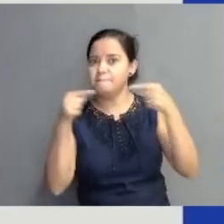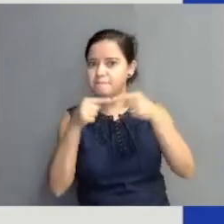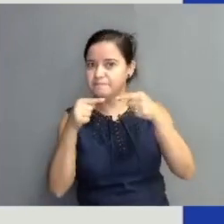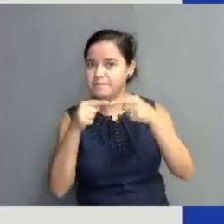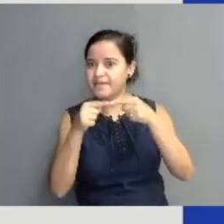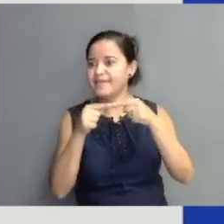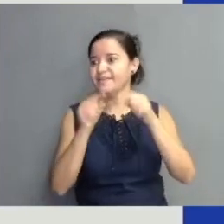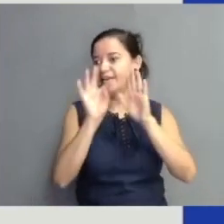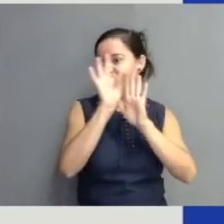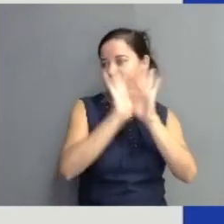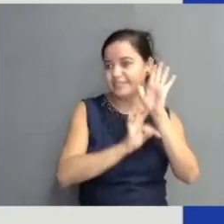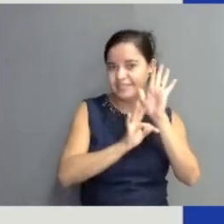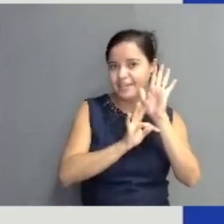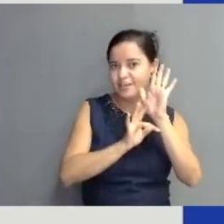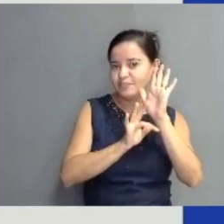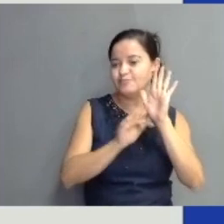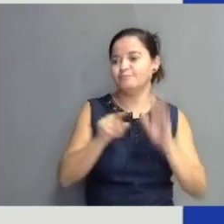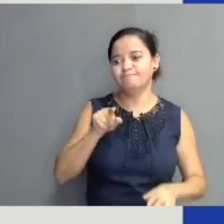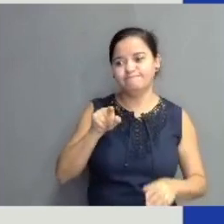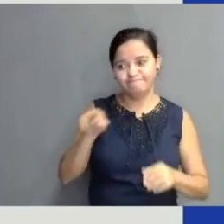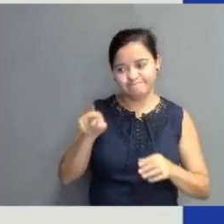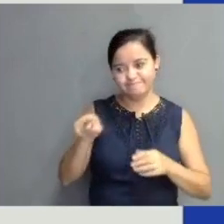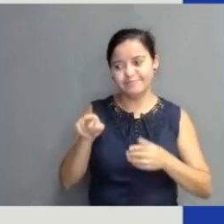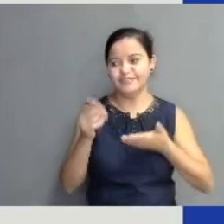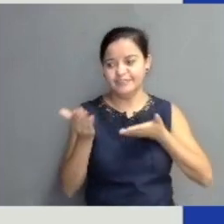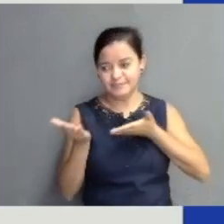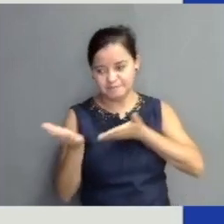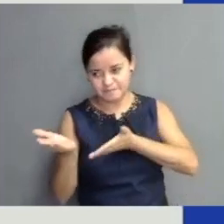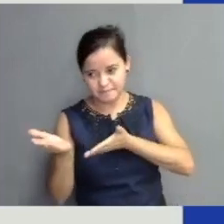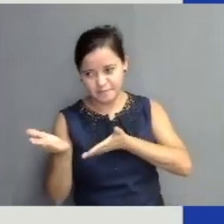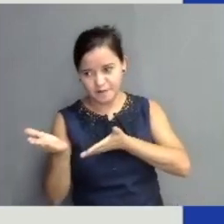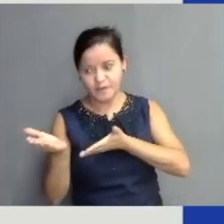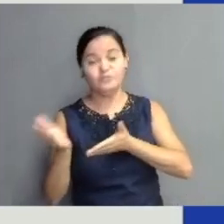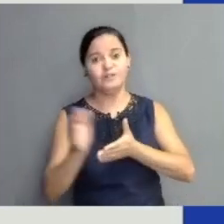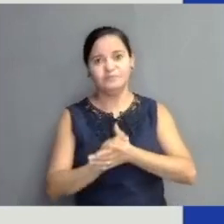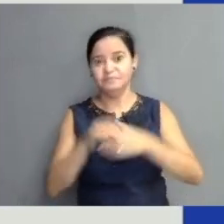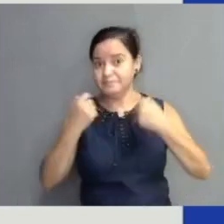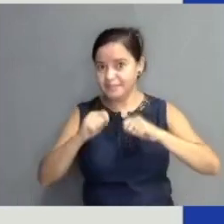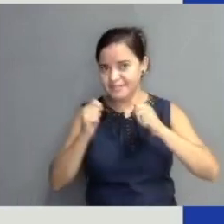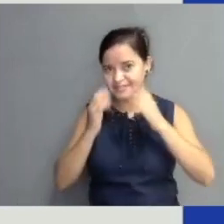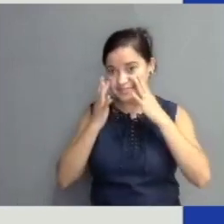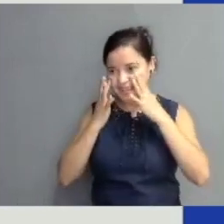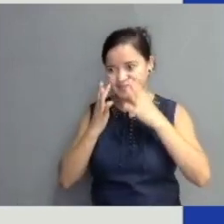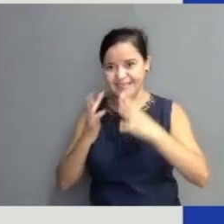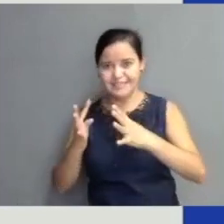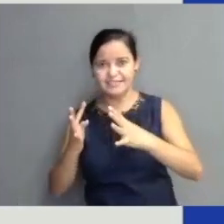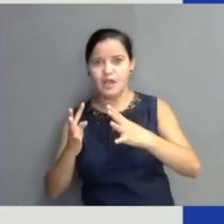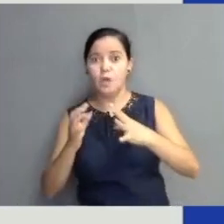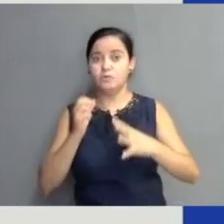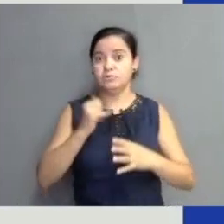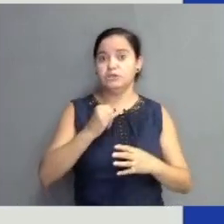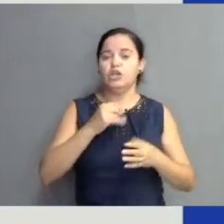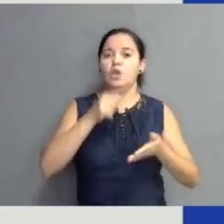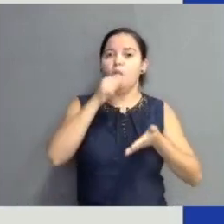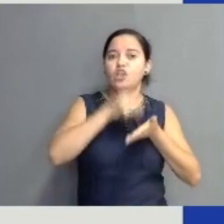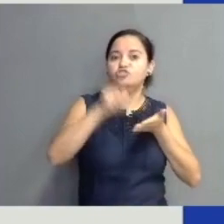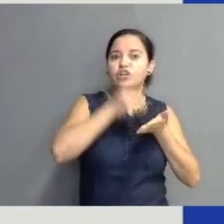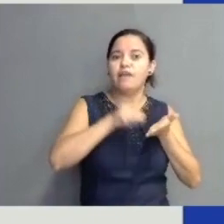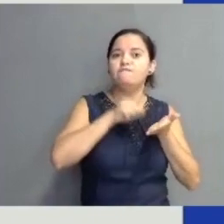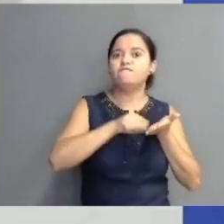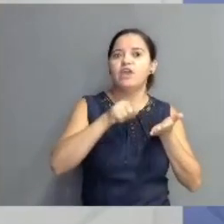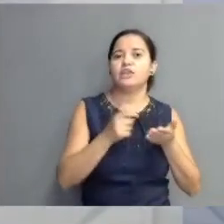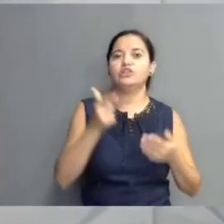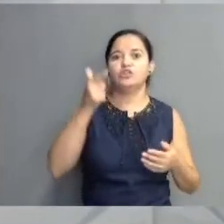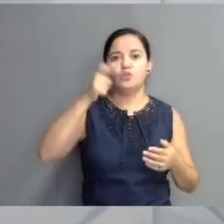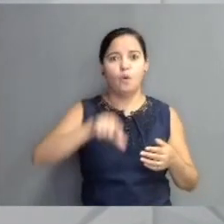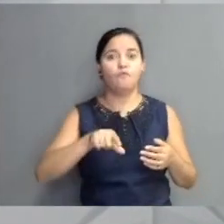é importante a gente atentar, prestar atenção nesse processo de reescrita, para que a gente não mude